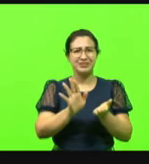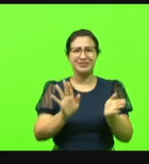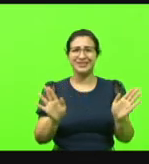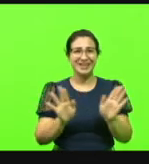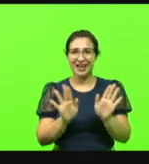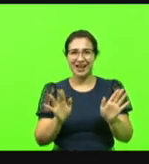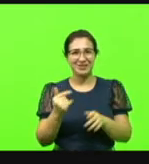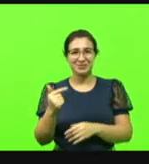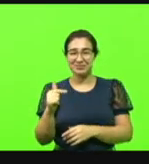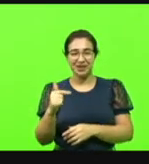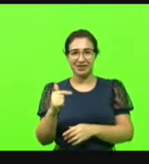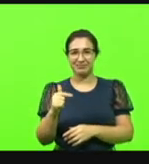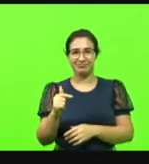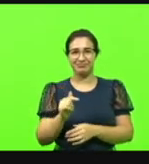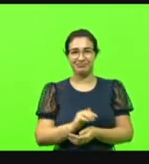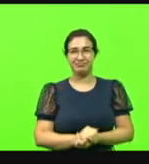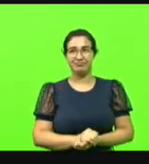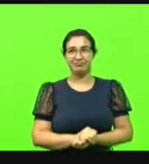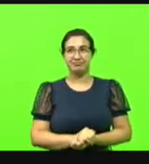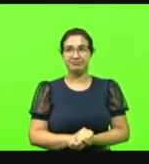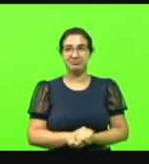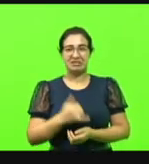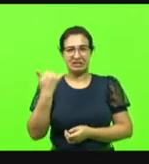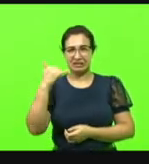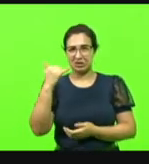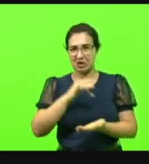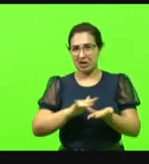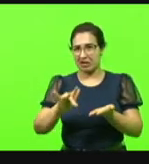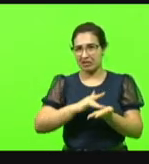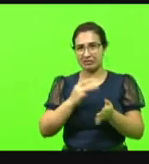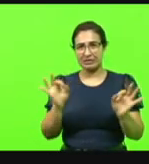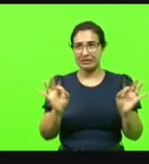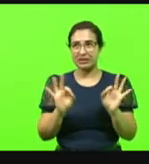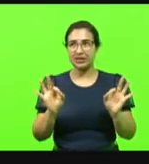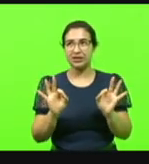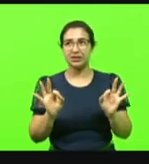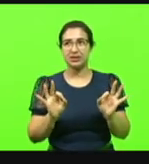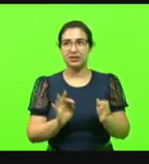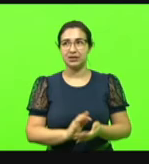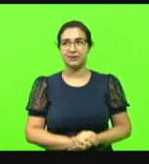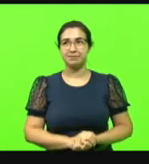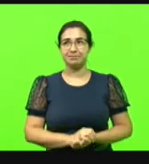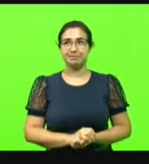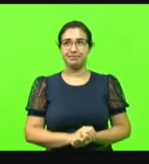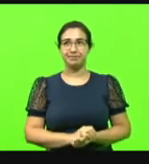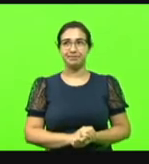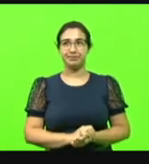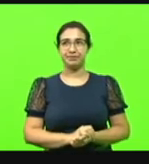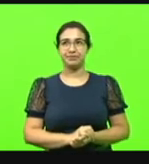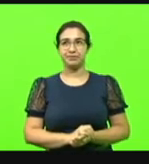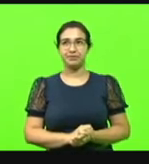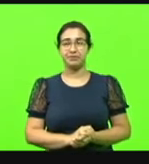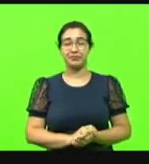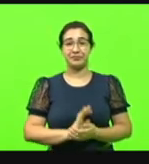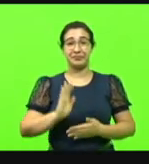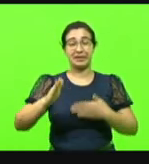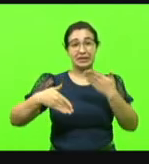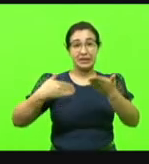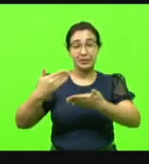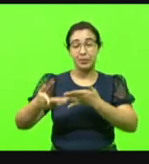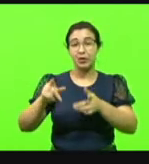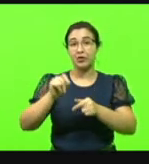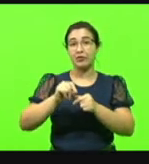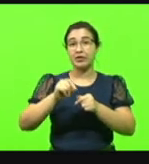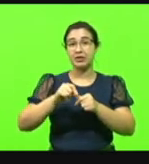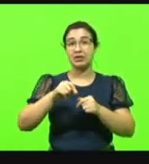Não tinha aquele... Nem celular, nem tinha nada. Não tinha foto na época, né, Guto? Não tinha foto. E daí tinha que fazer uma